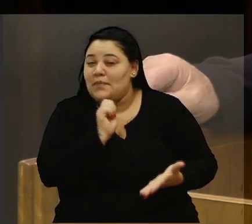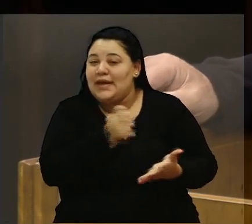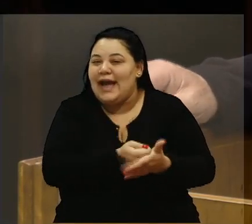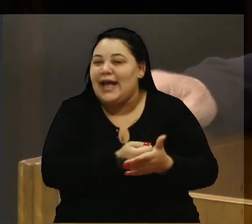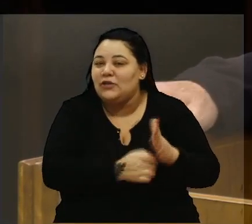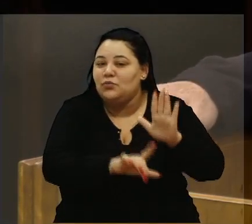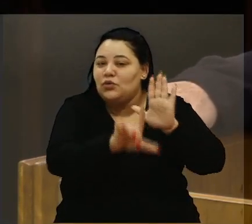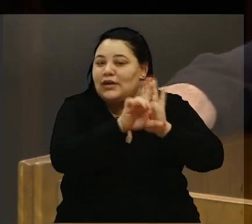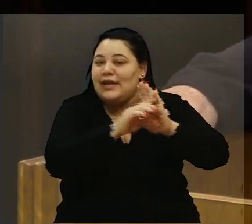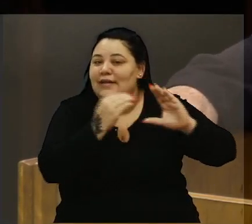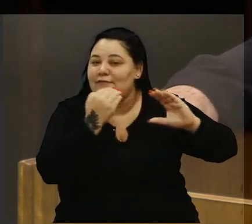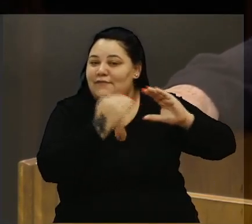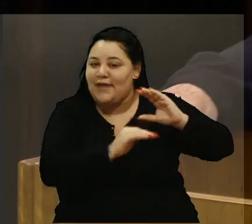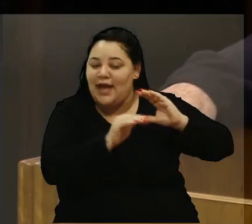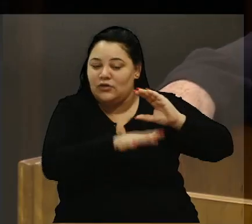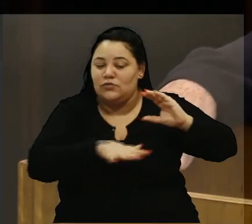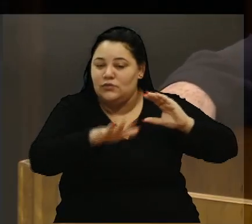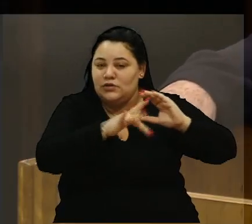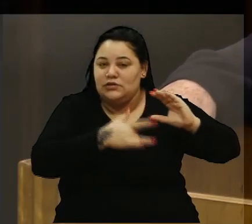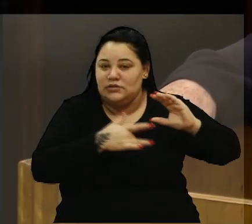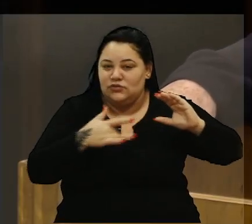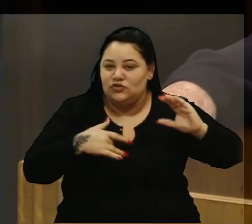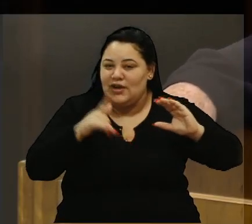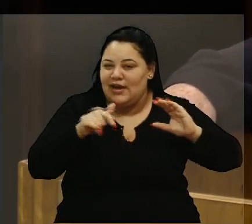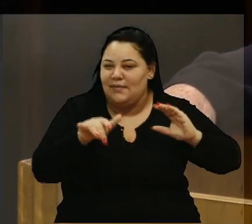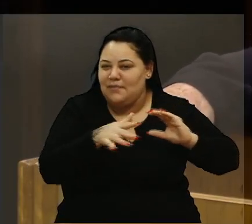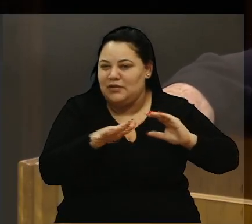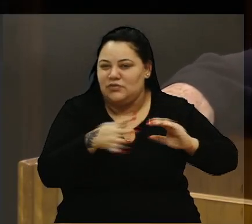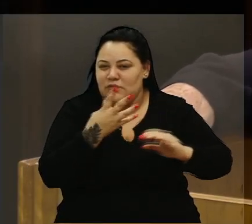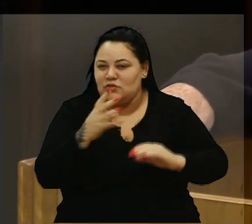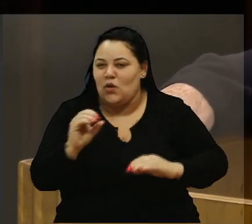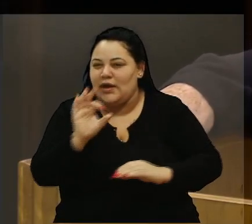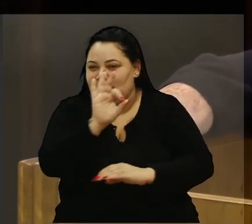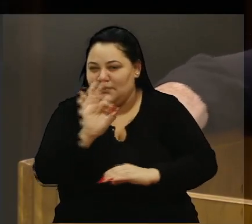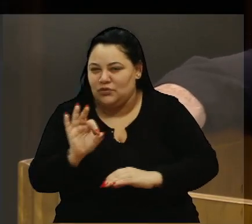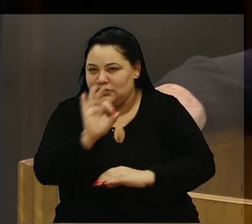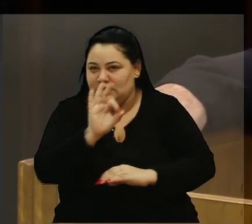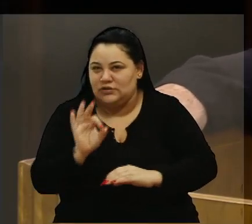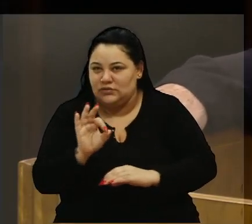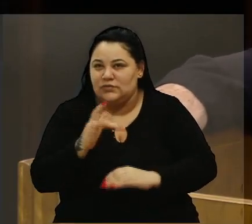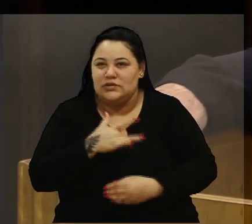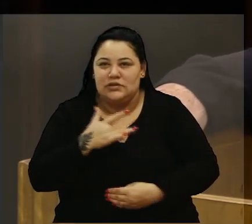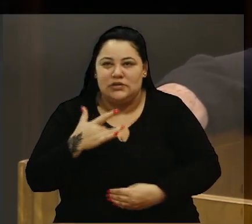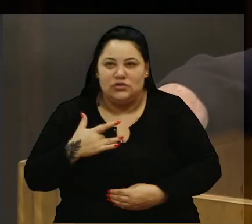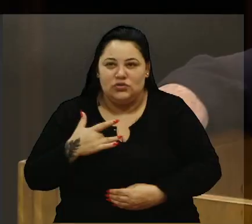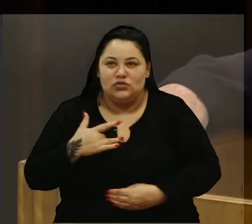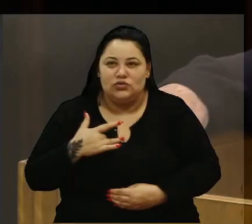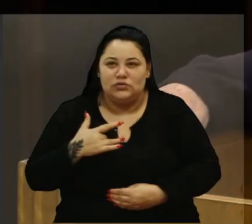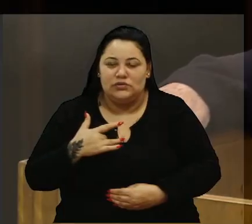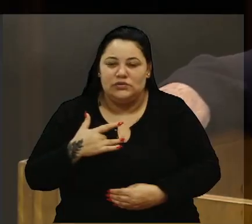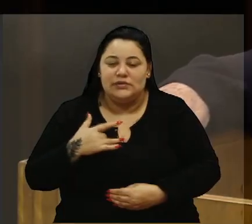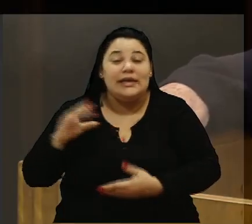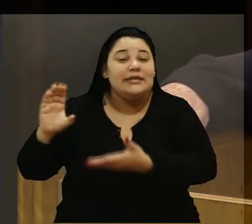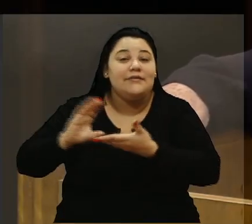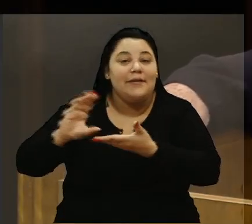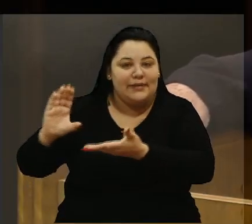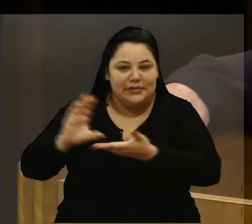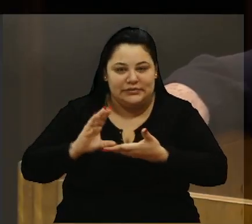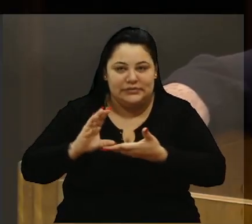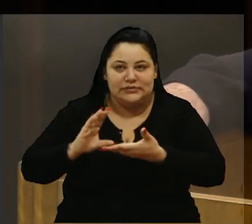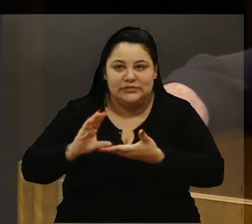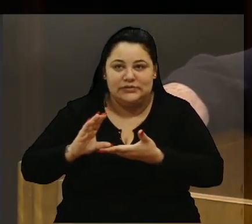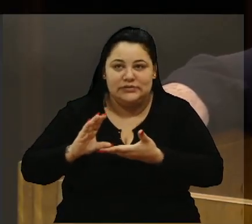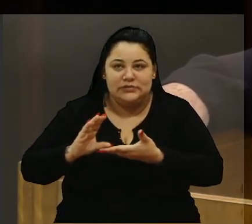ser destinados para a área da saúde é em torno de 40%, né? Para a saúde. Não, das emendas. Das emendas.